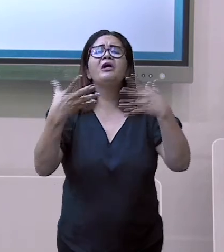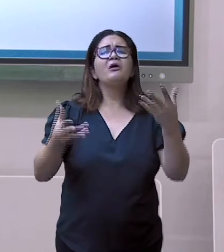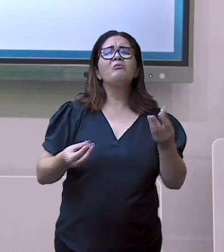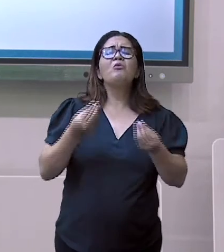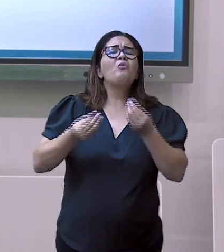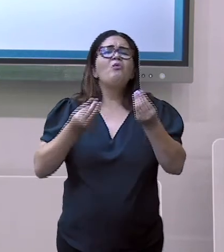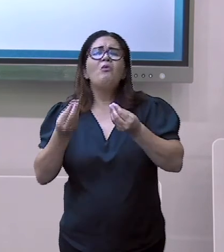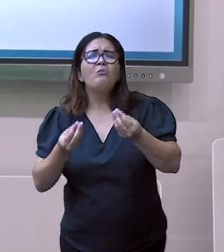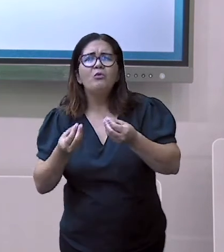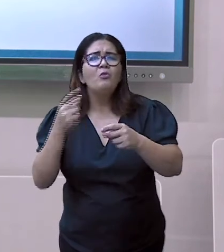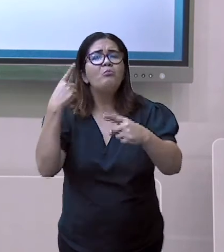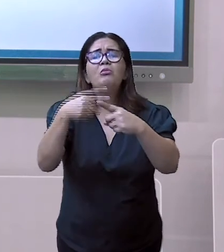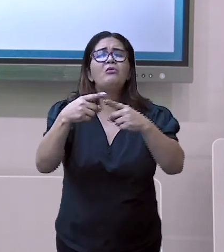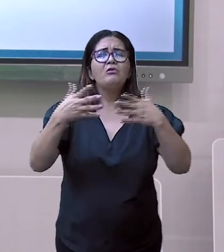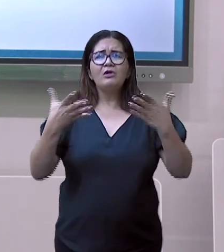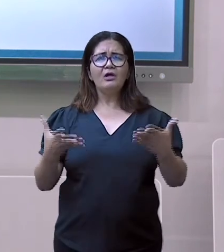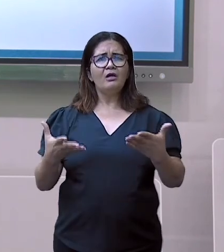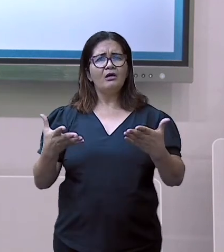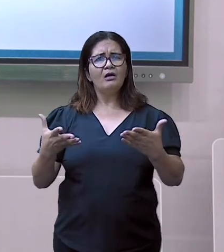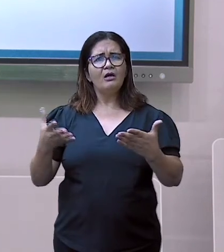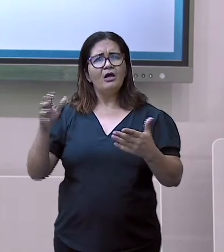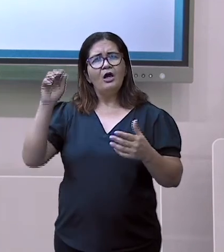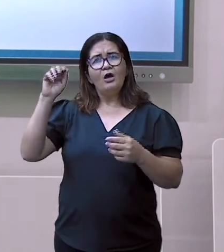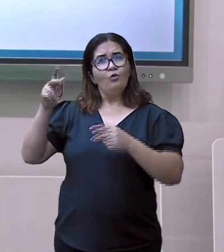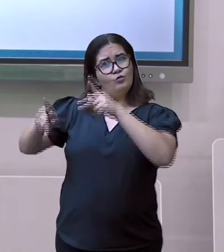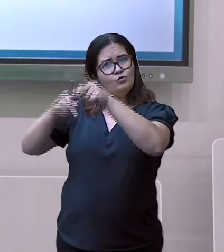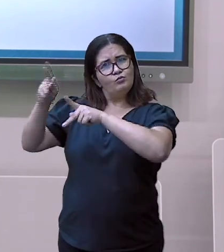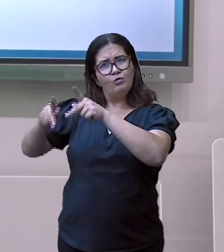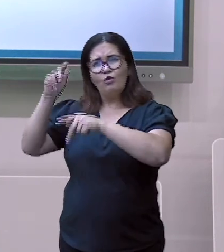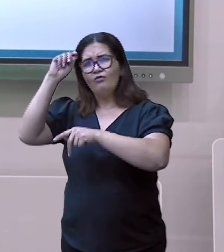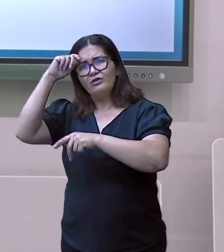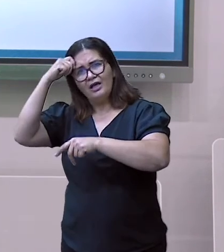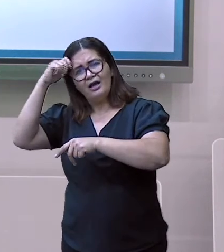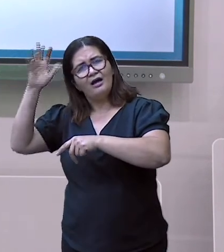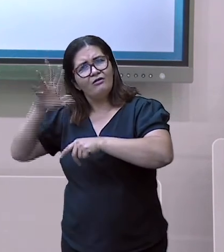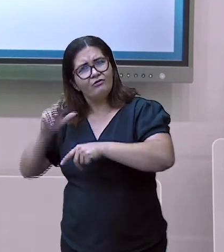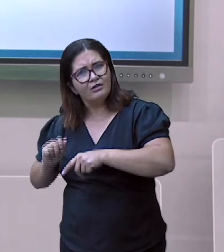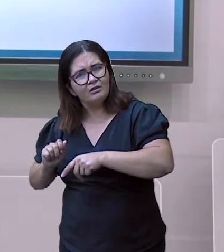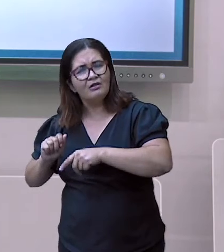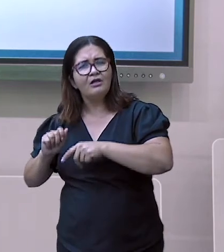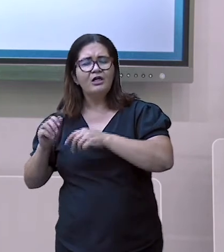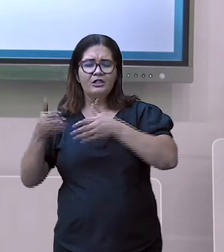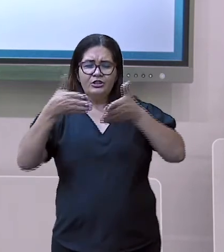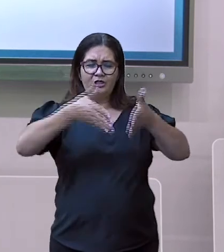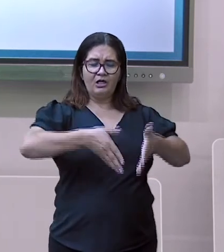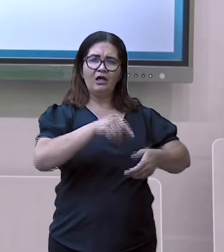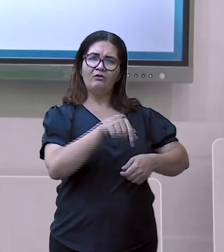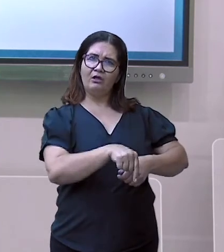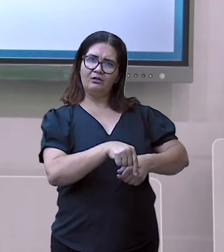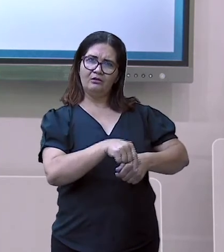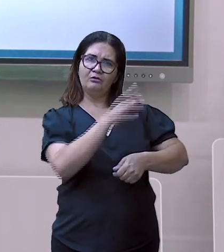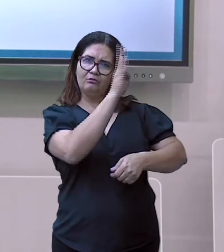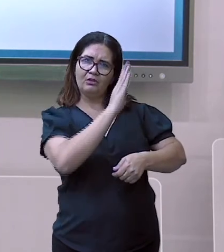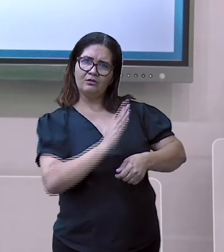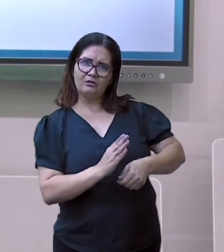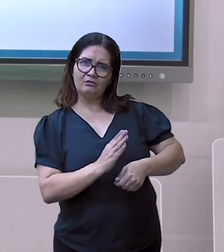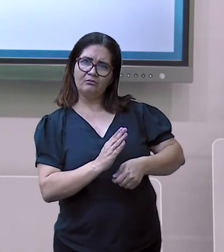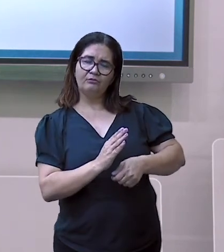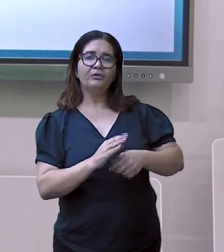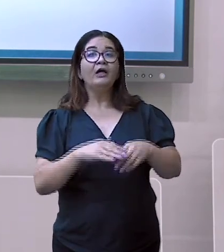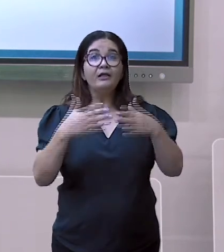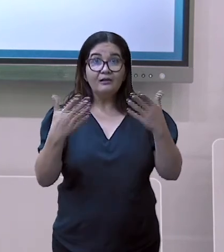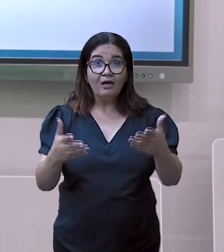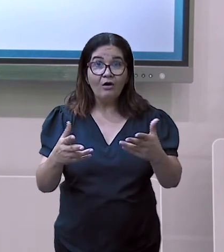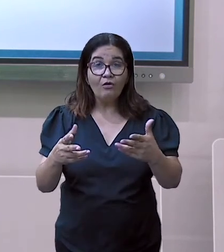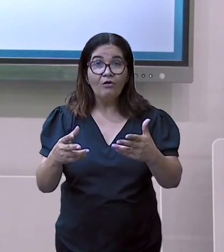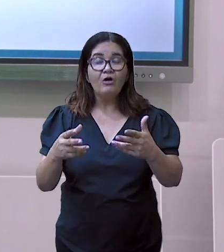qual finalidade os africanos foram trazidos para o Brasil? Nesse texto que passou, que nós lemos, nós só vimos